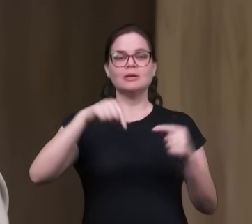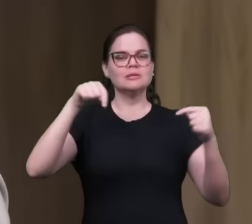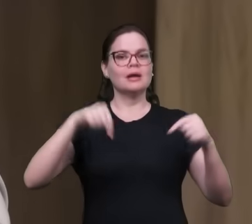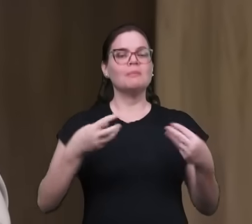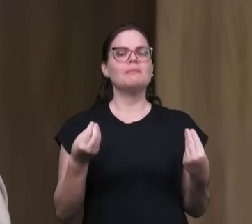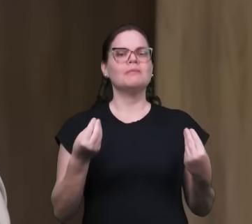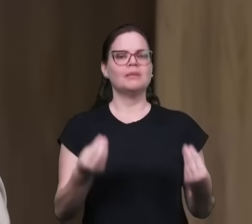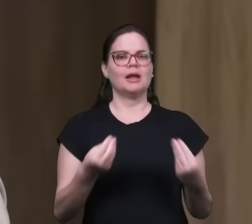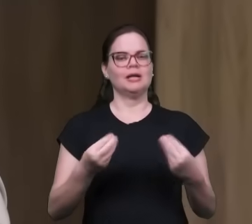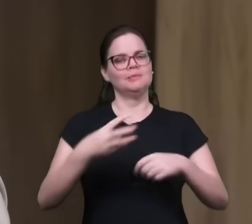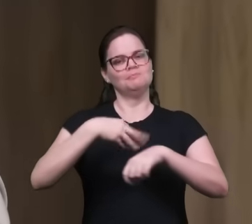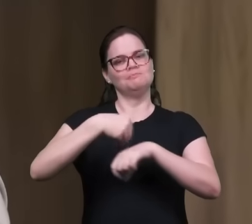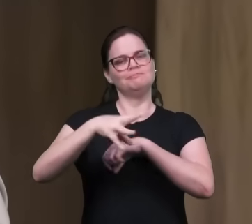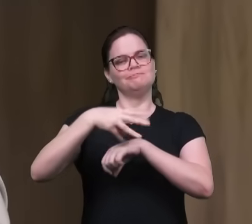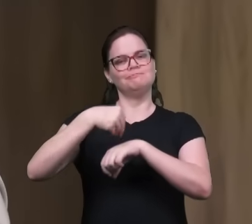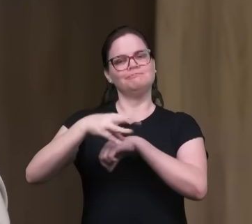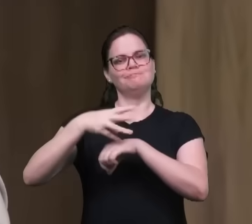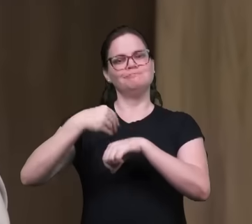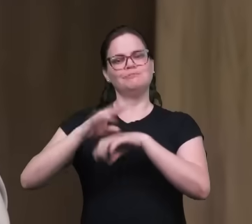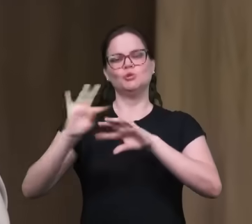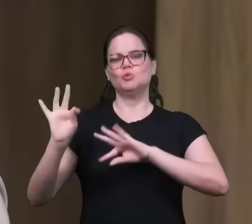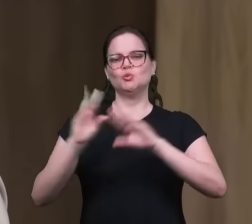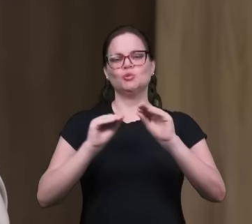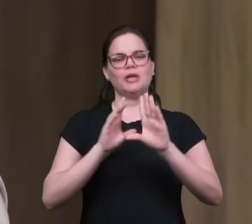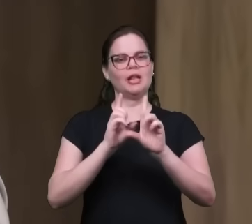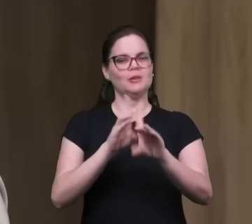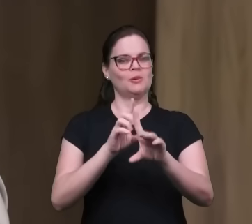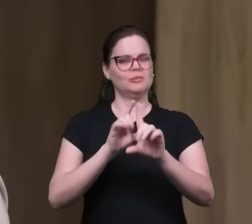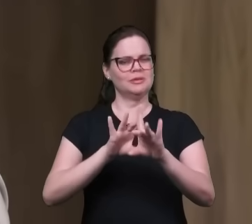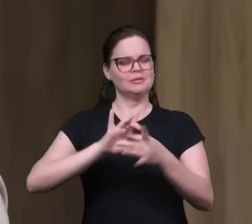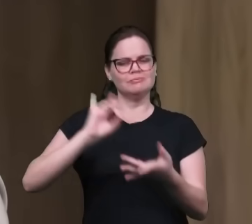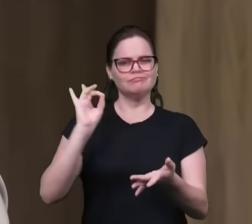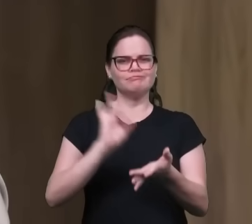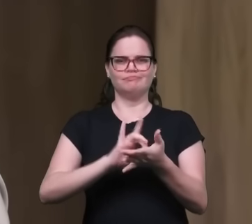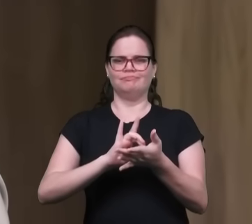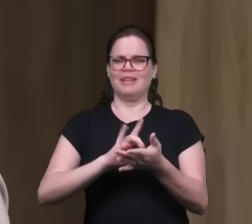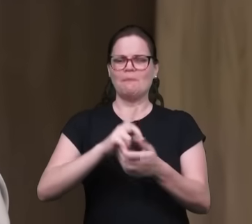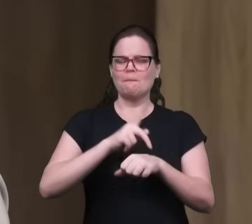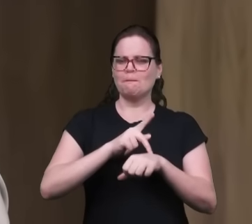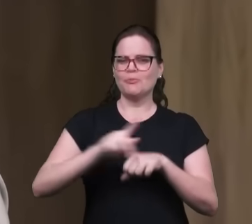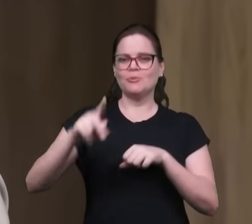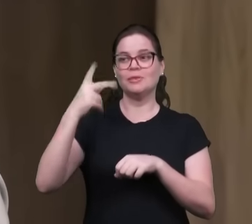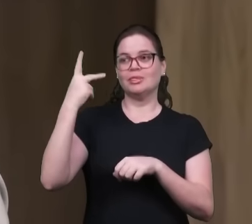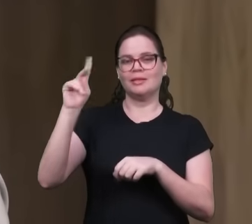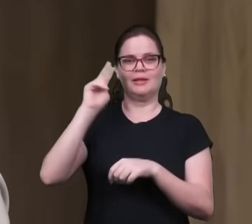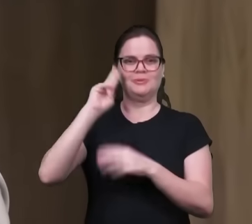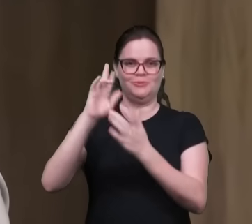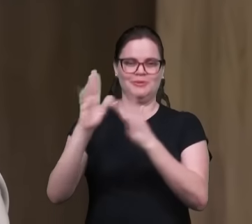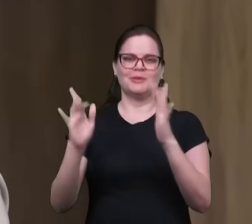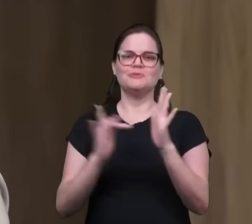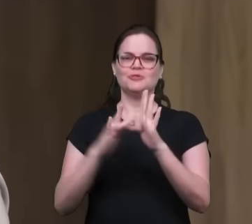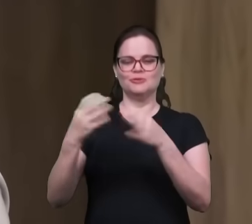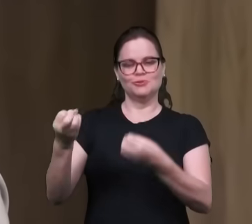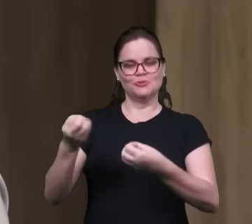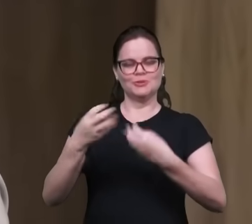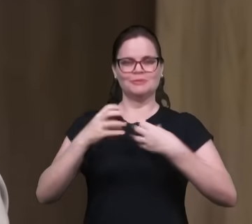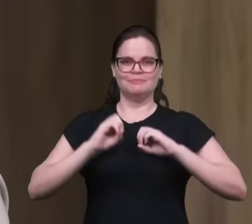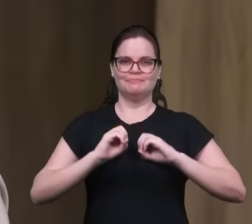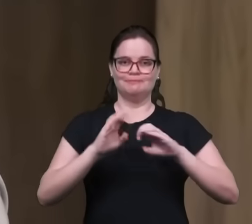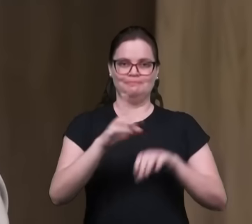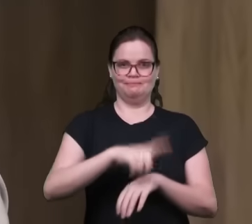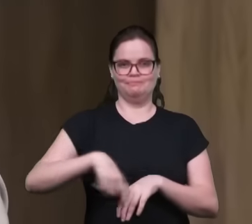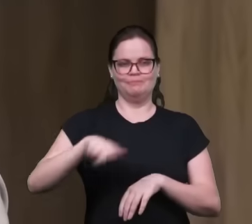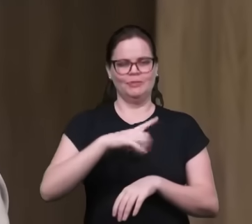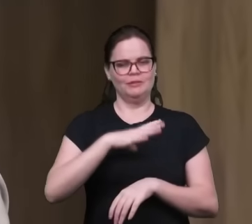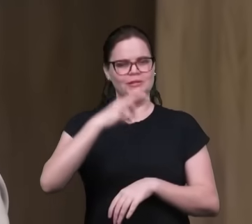a transmitir aquilo que é o Evangelho genuíno, perfeito e puro do Senhor Jesus. E será uma grande bênção para a sua